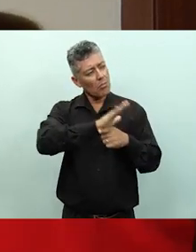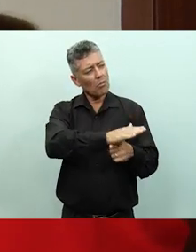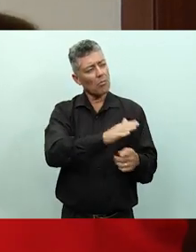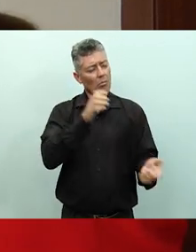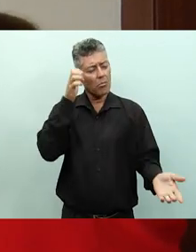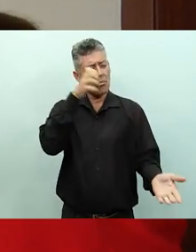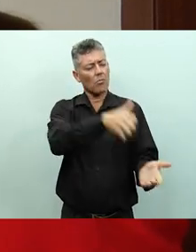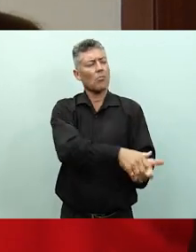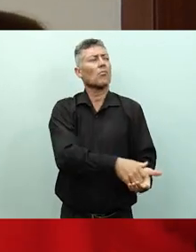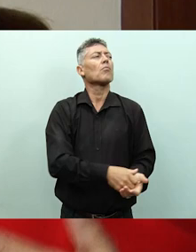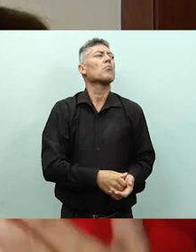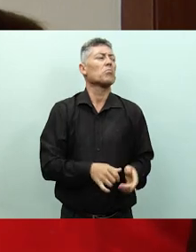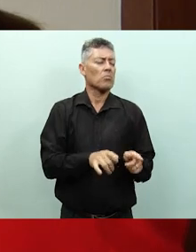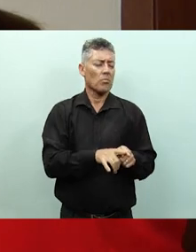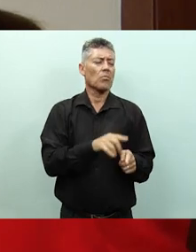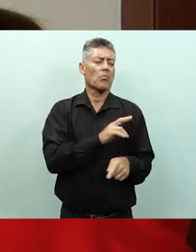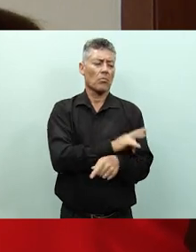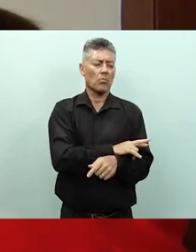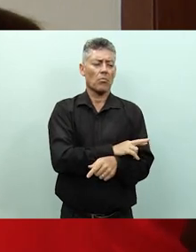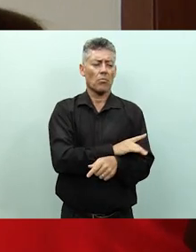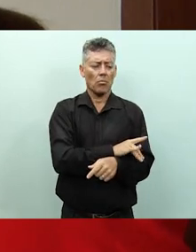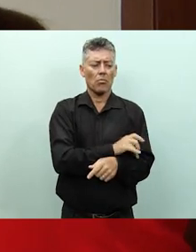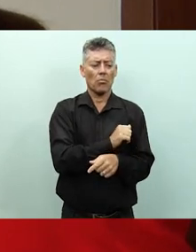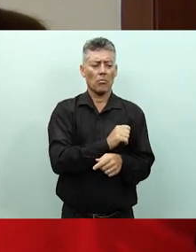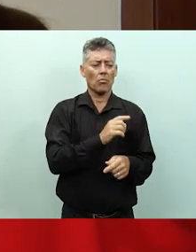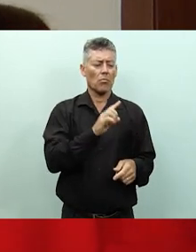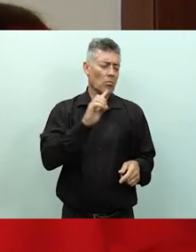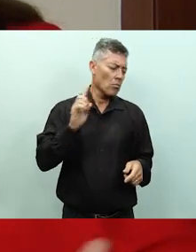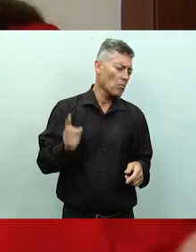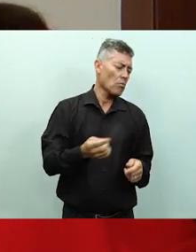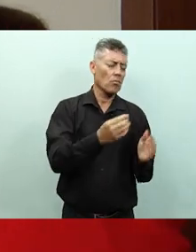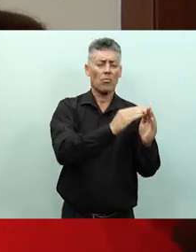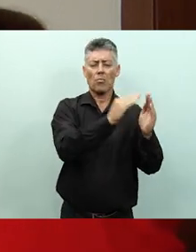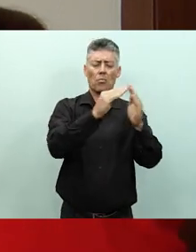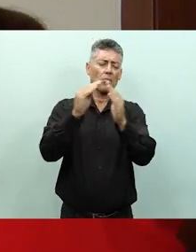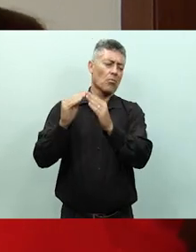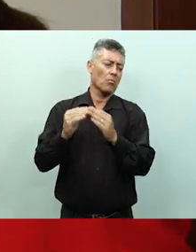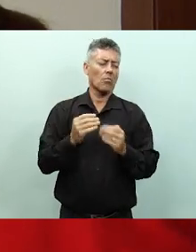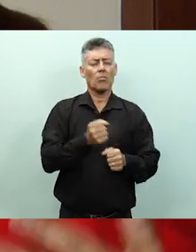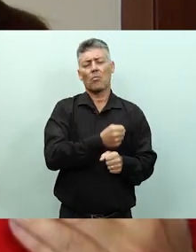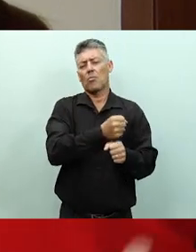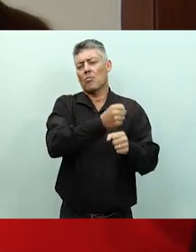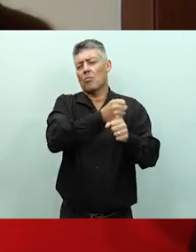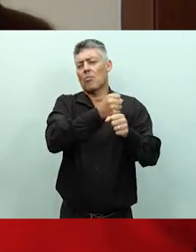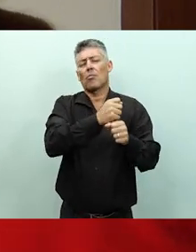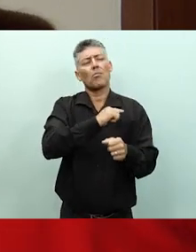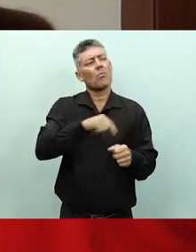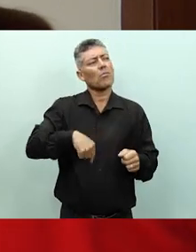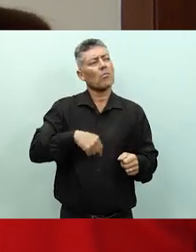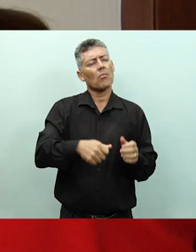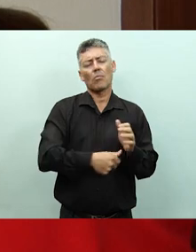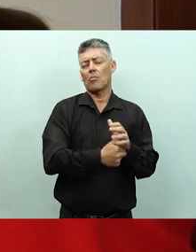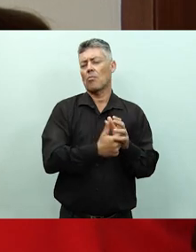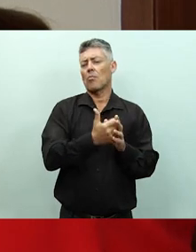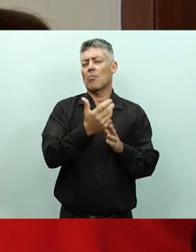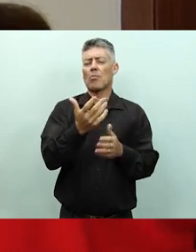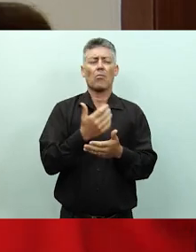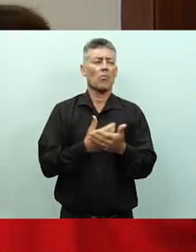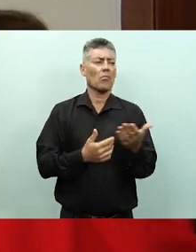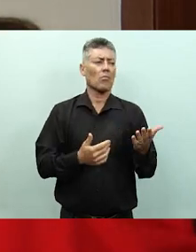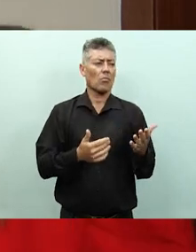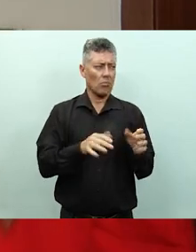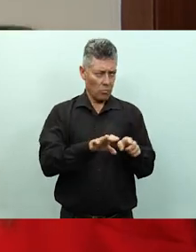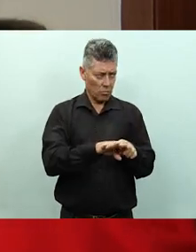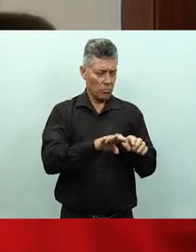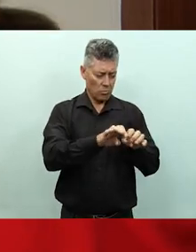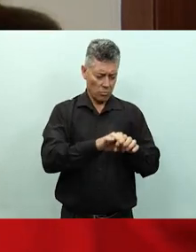investiu tanto em habitação, foi o governo de Vilma. Né? Milhares de casas foram construídas no governo dela. E